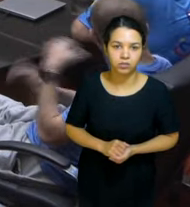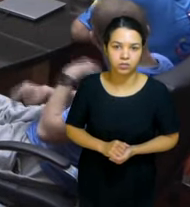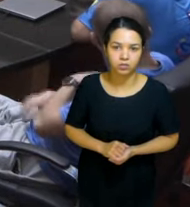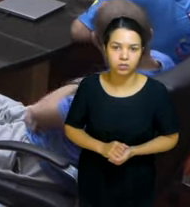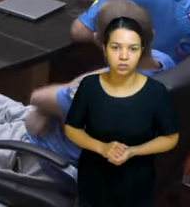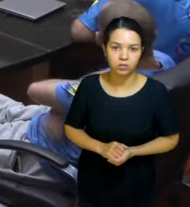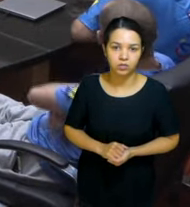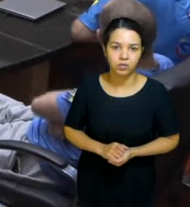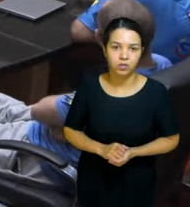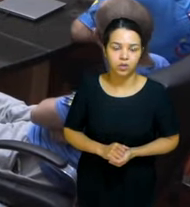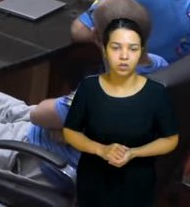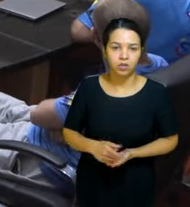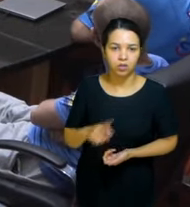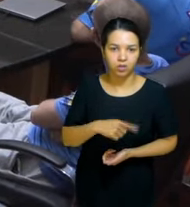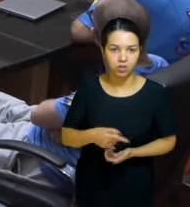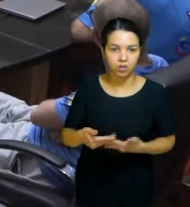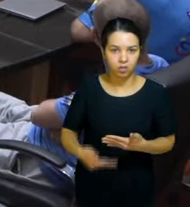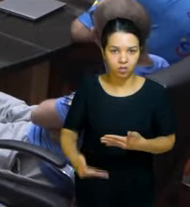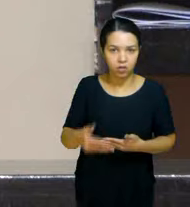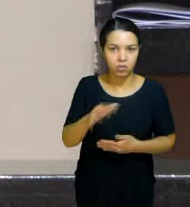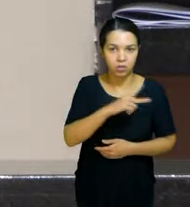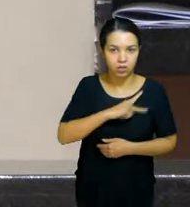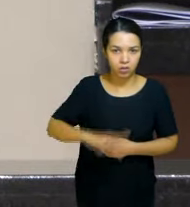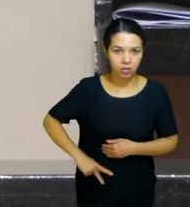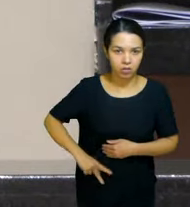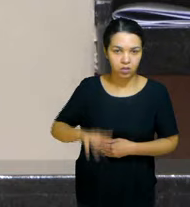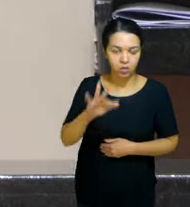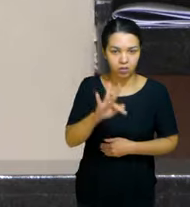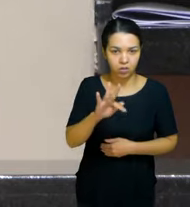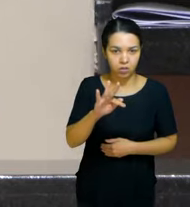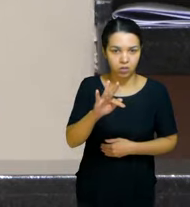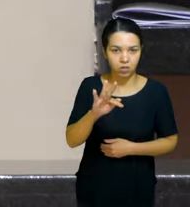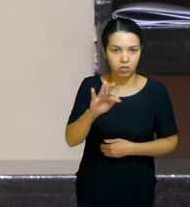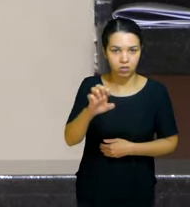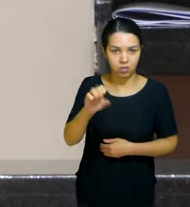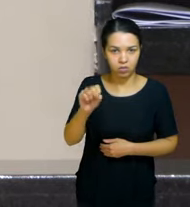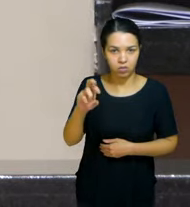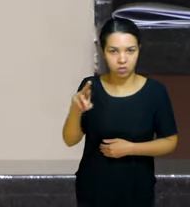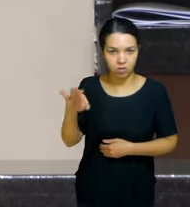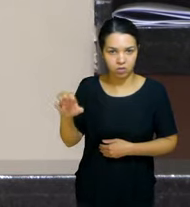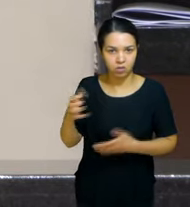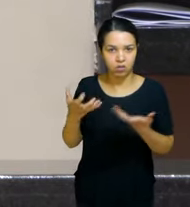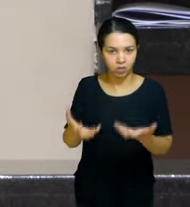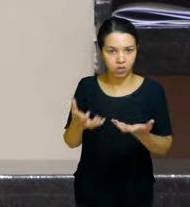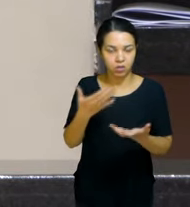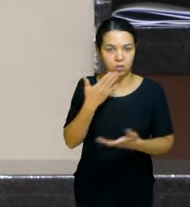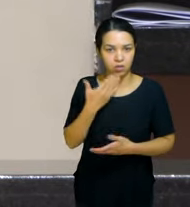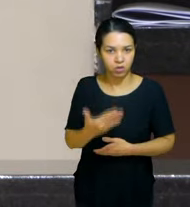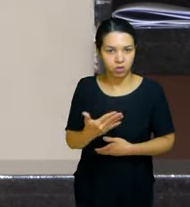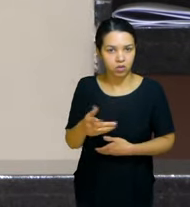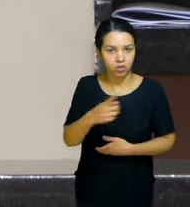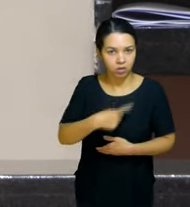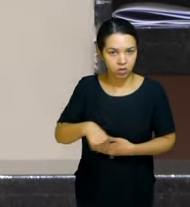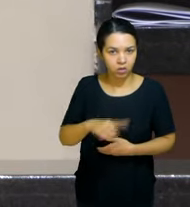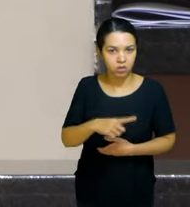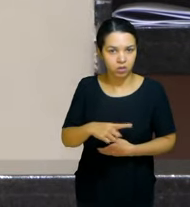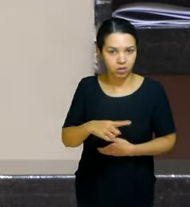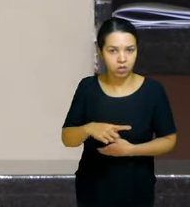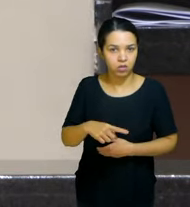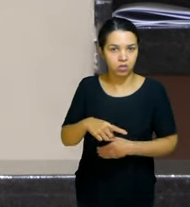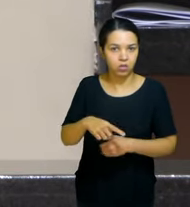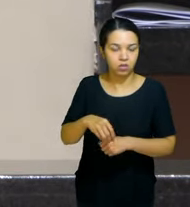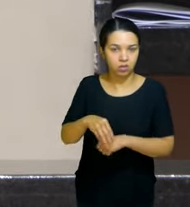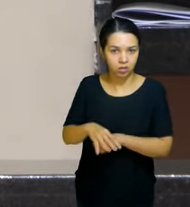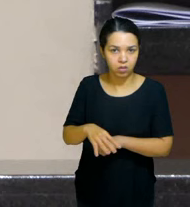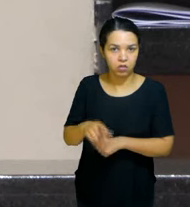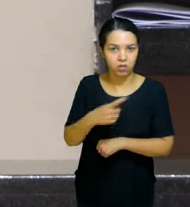de passarmos a palavra ao presidente da FESPORT, só gostaria de pedir para que a gente tenha encaminhamento. Não adianta a